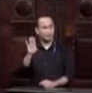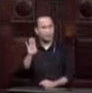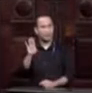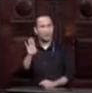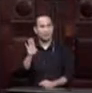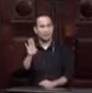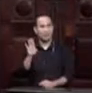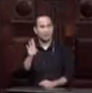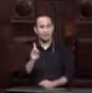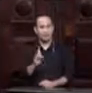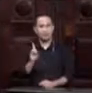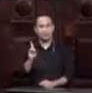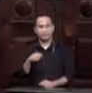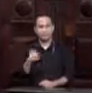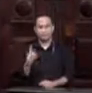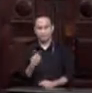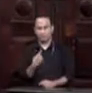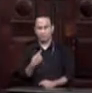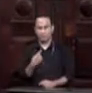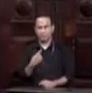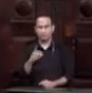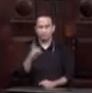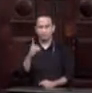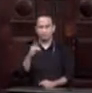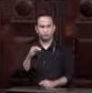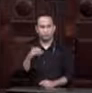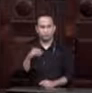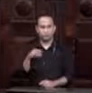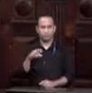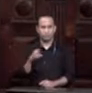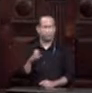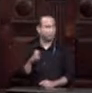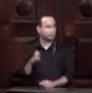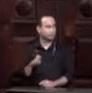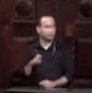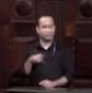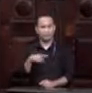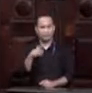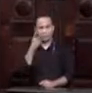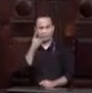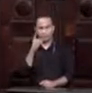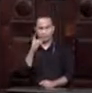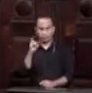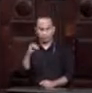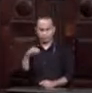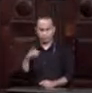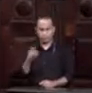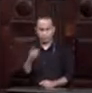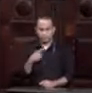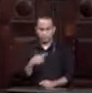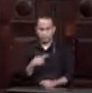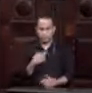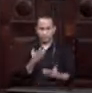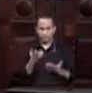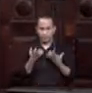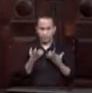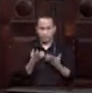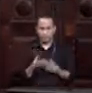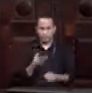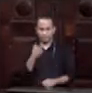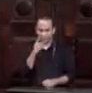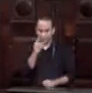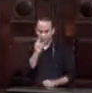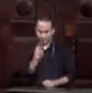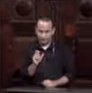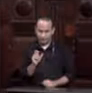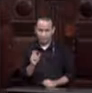direção do nosso presidente Jorge Pisciani e também com as reuniões de colégio de líderes. Deputado Dionísio Lins. Presidente, eu quero endossar as